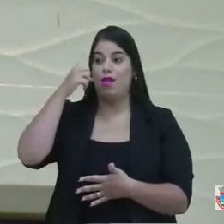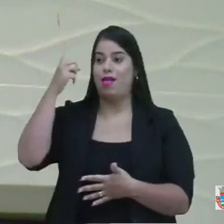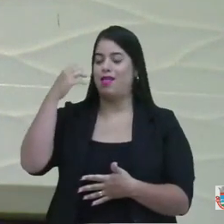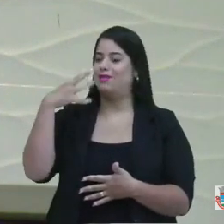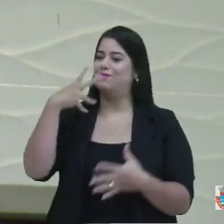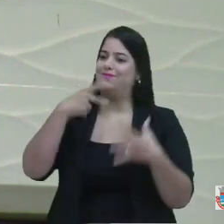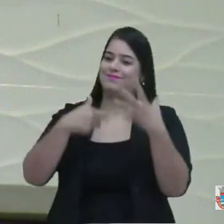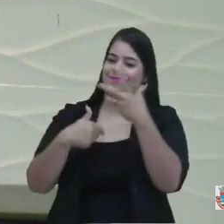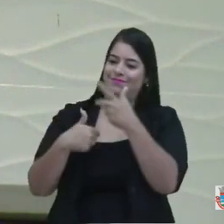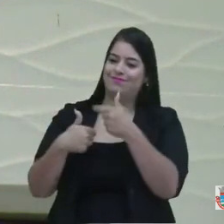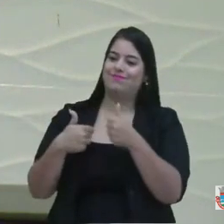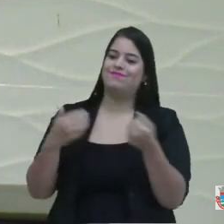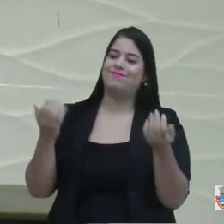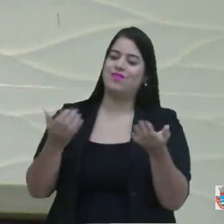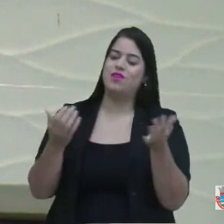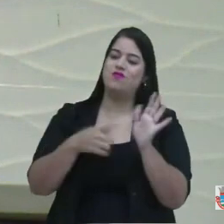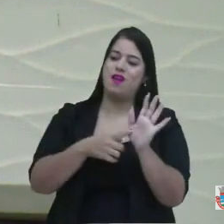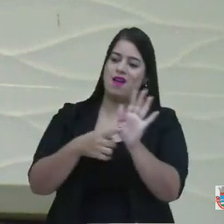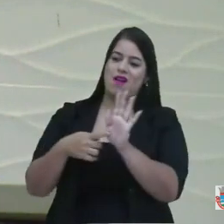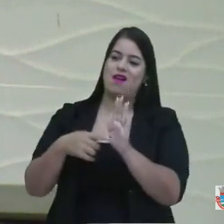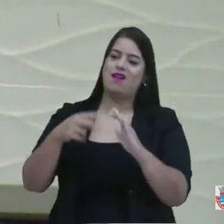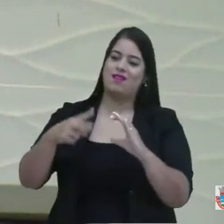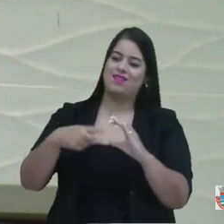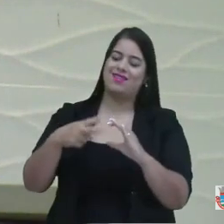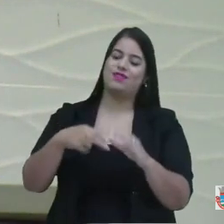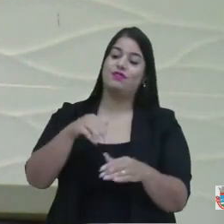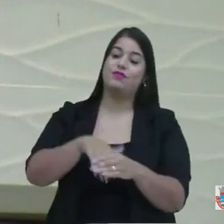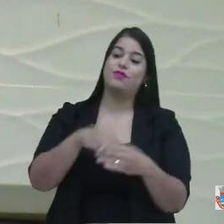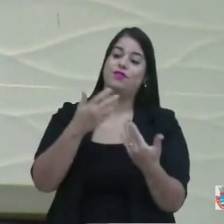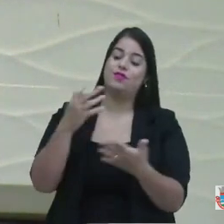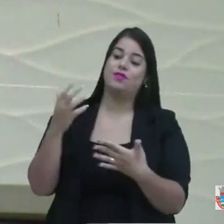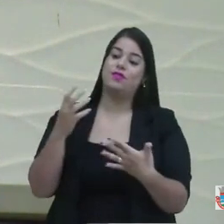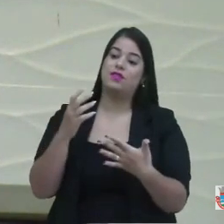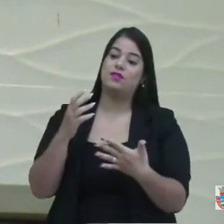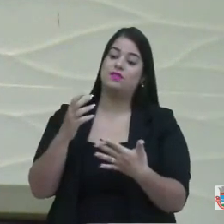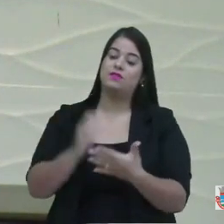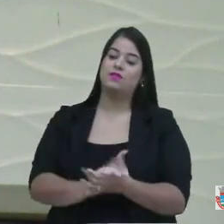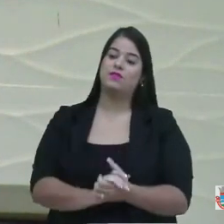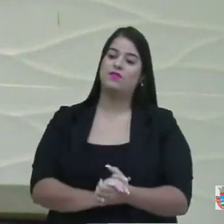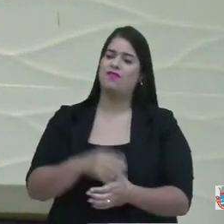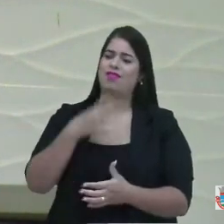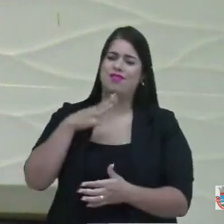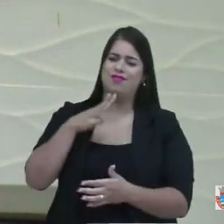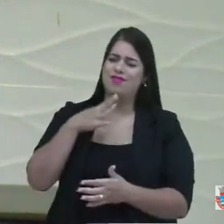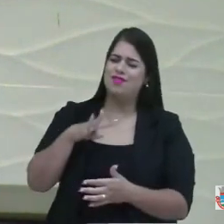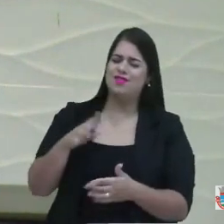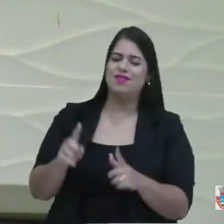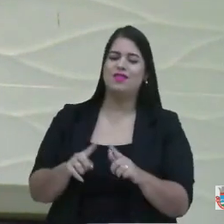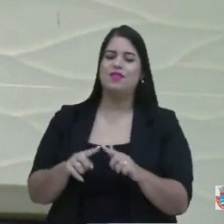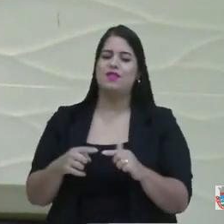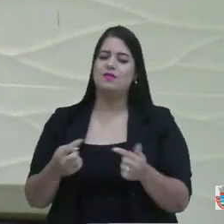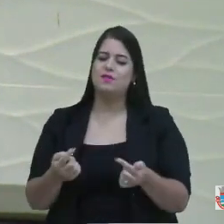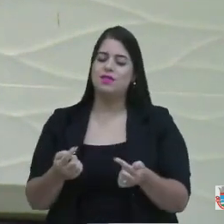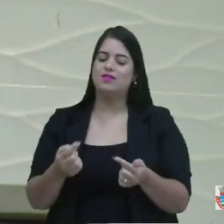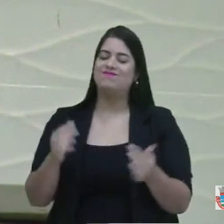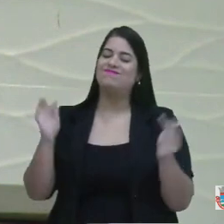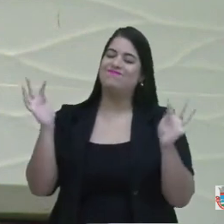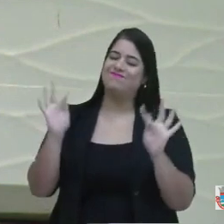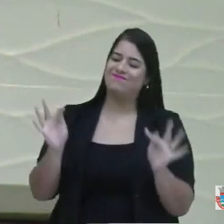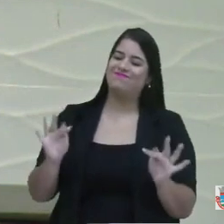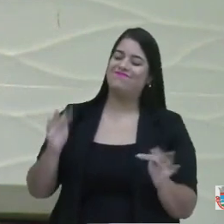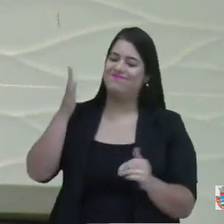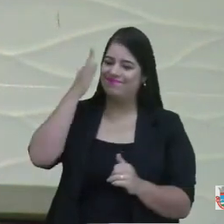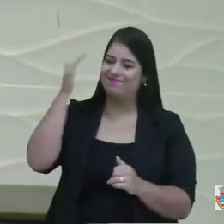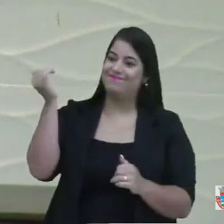fez hoje aqui nessa casa. Então, um voto de aplauso ao senhor, que eu nem o conhecia, mas fiquei feliz de saber